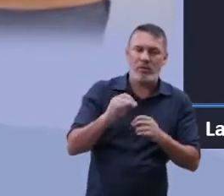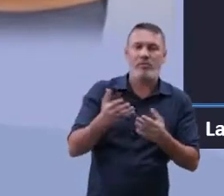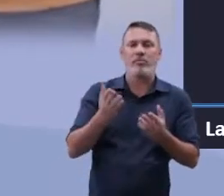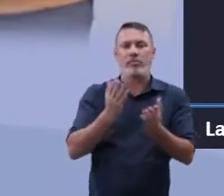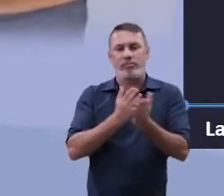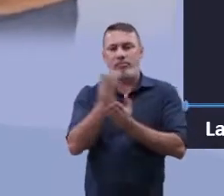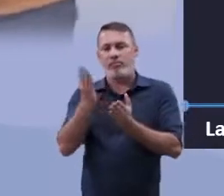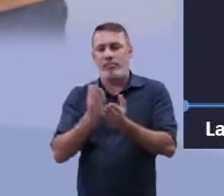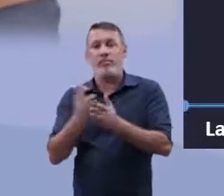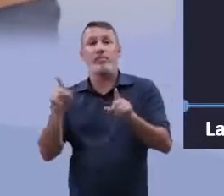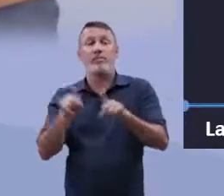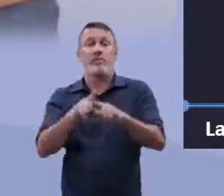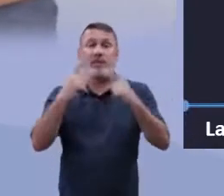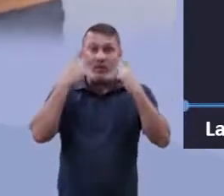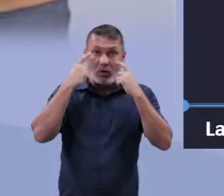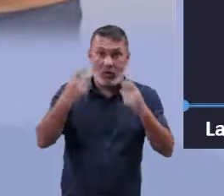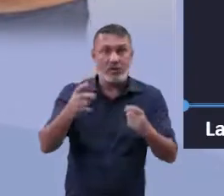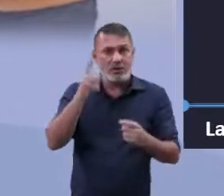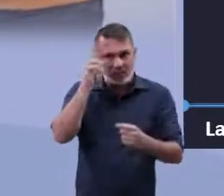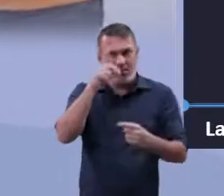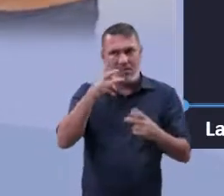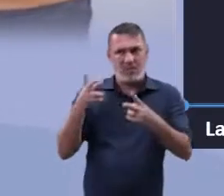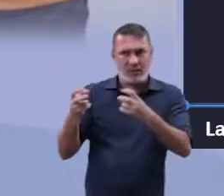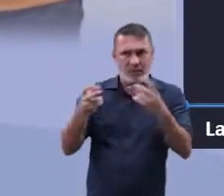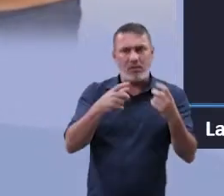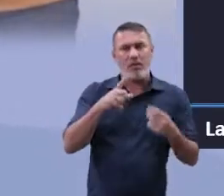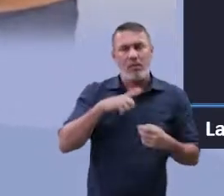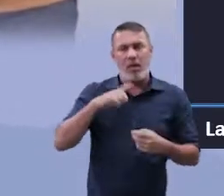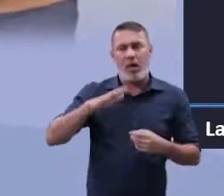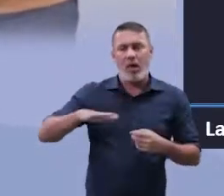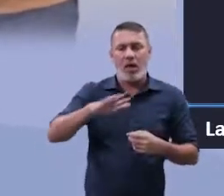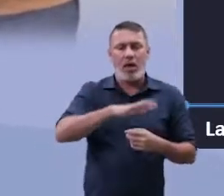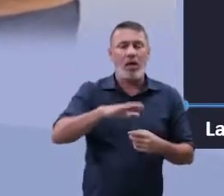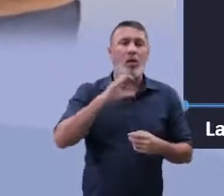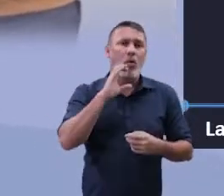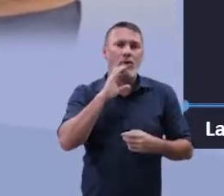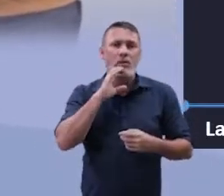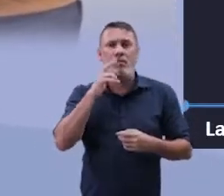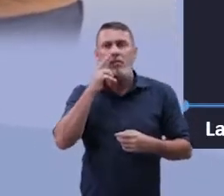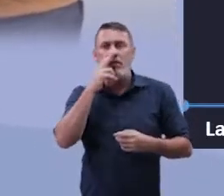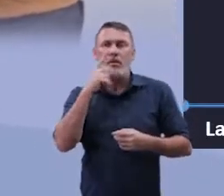educação, no eixo temático violência. Perceba que algumas áreas do